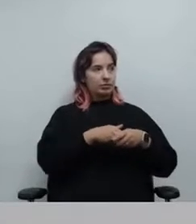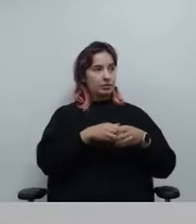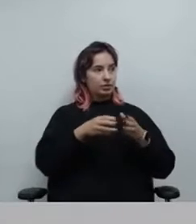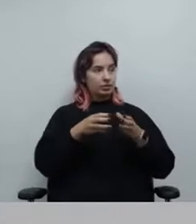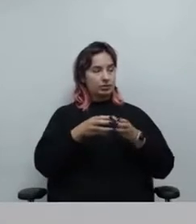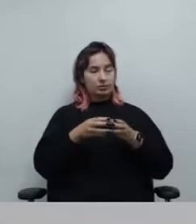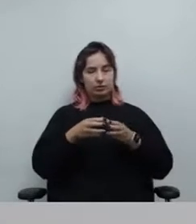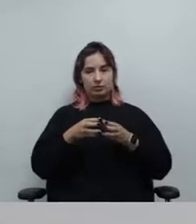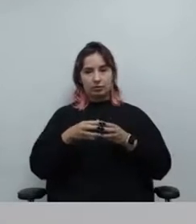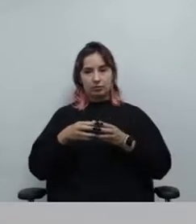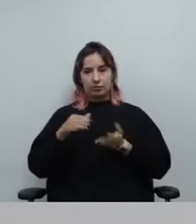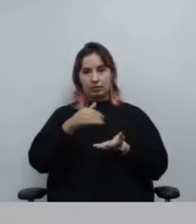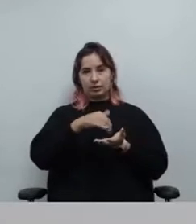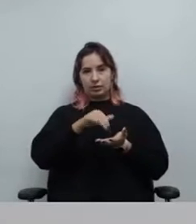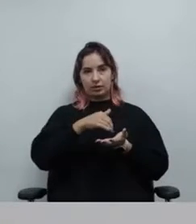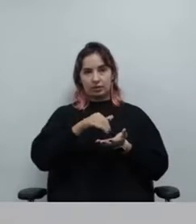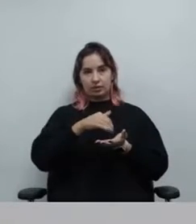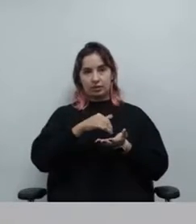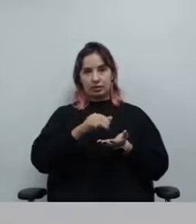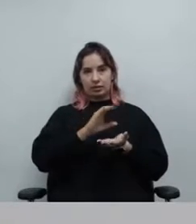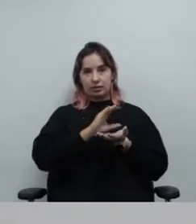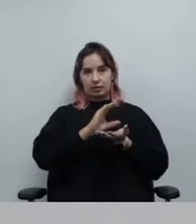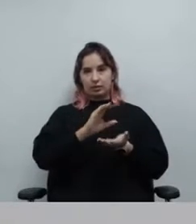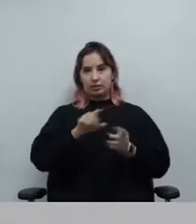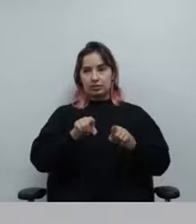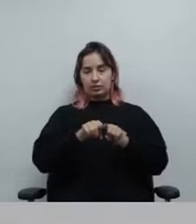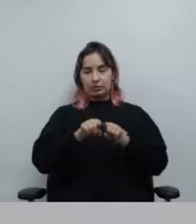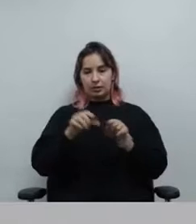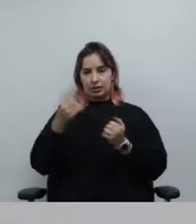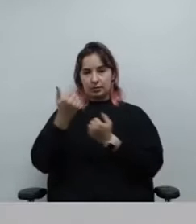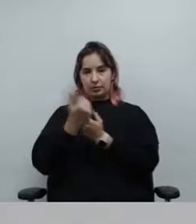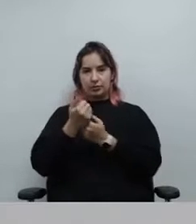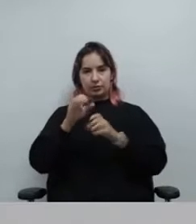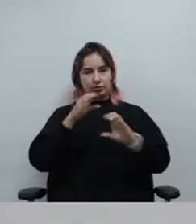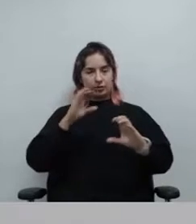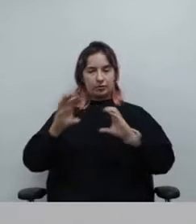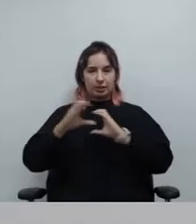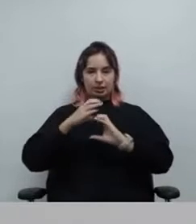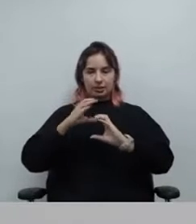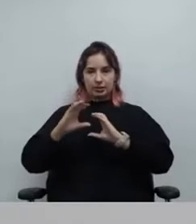da Secretaria do Conselho, da Assessoria de Comunicação.